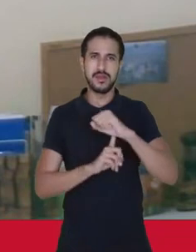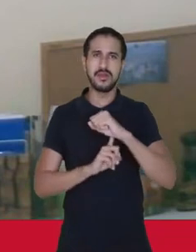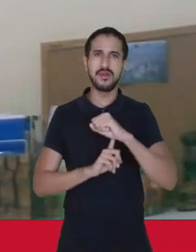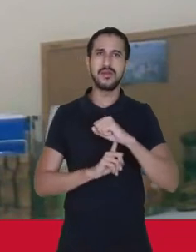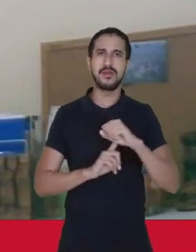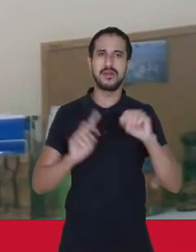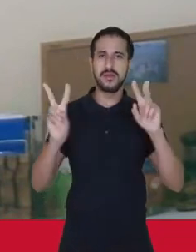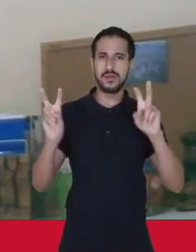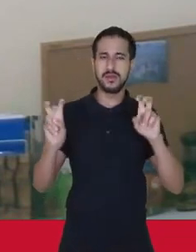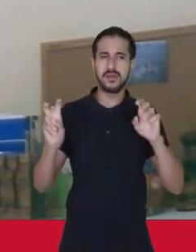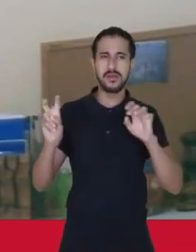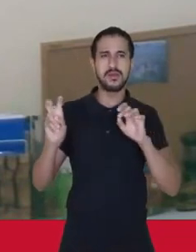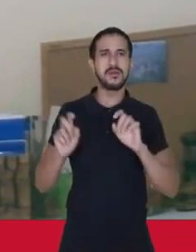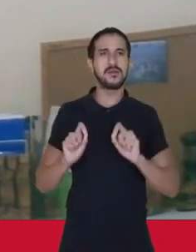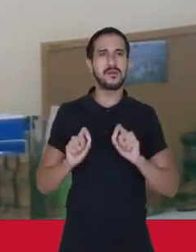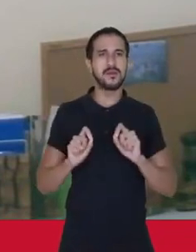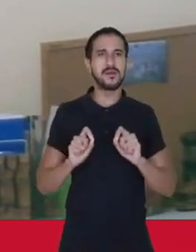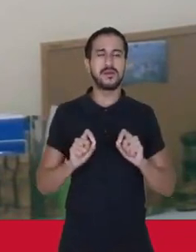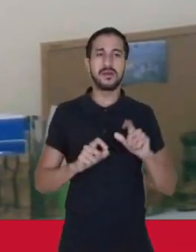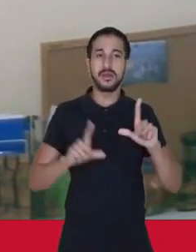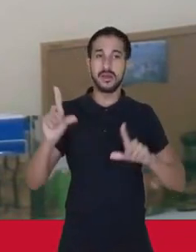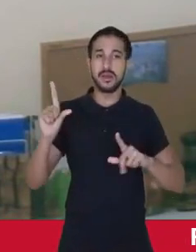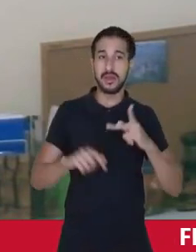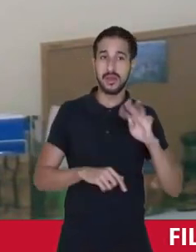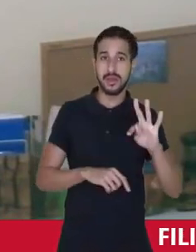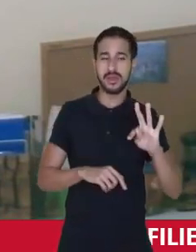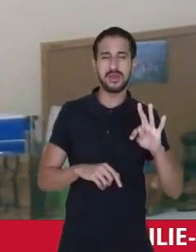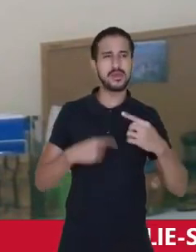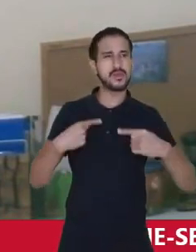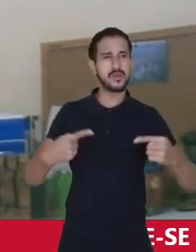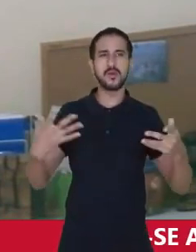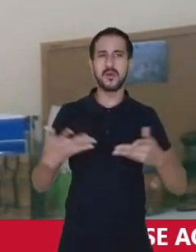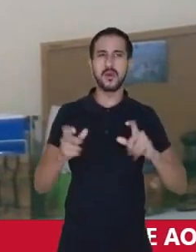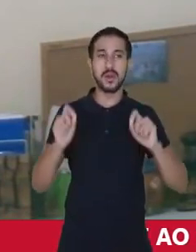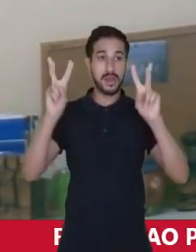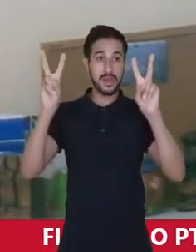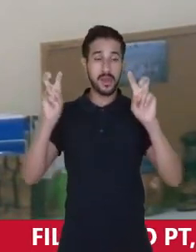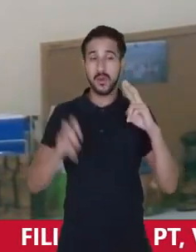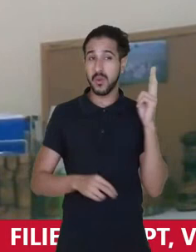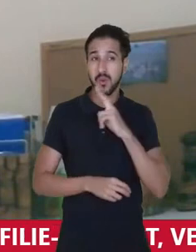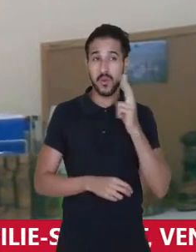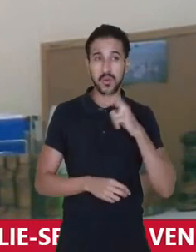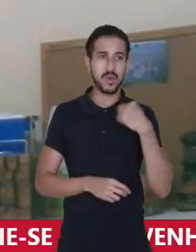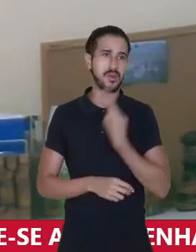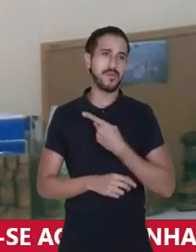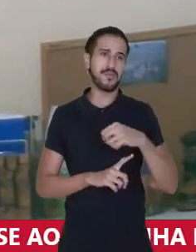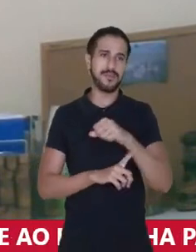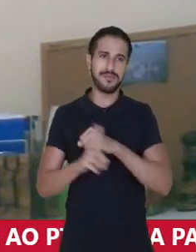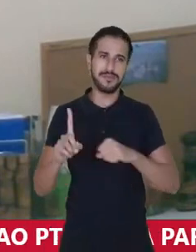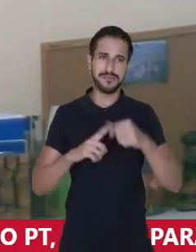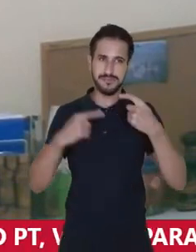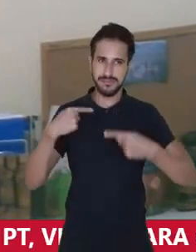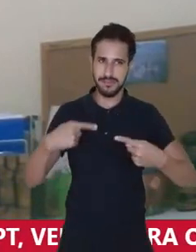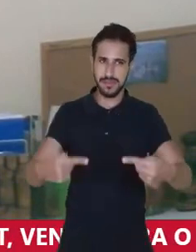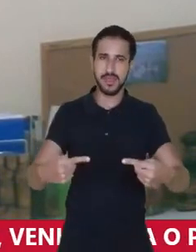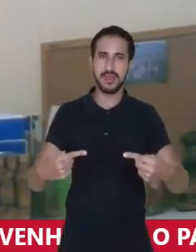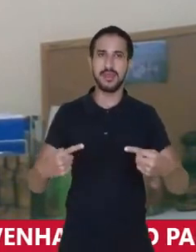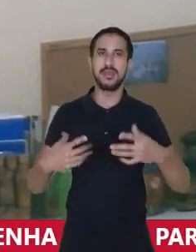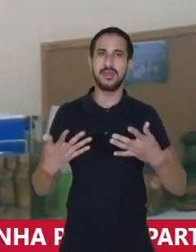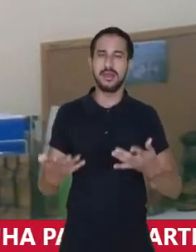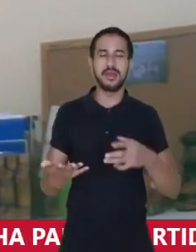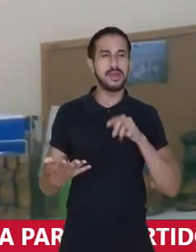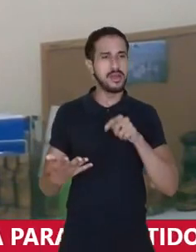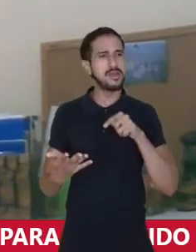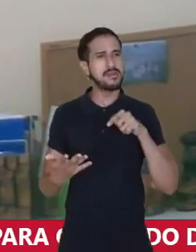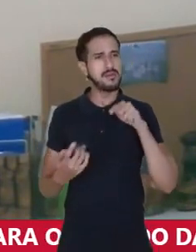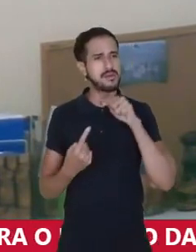hoje, essas temáticas que a TVPT abriga hoje, são temáticas de urgência para a nossa sociedade. E nesse sentido, eu